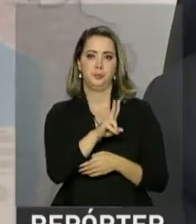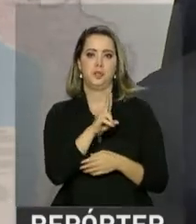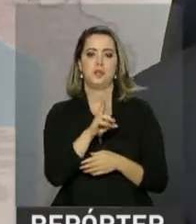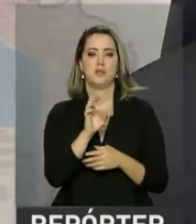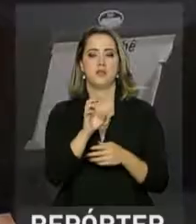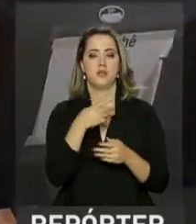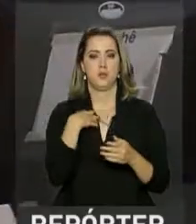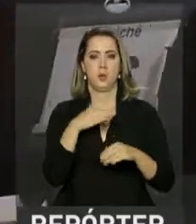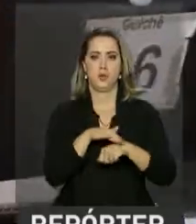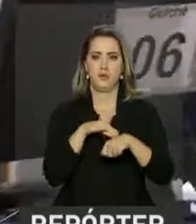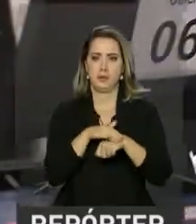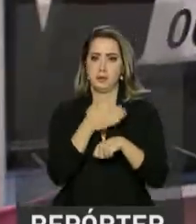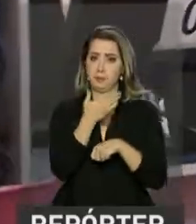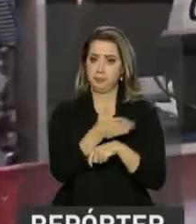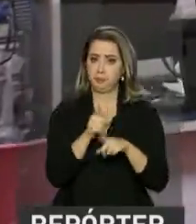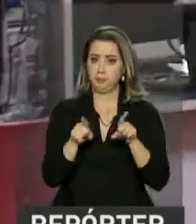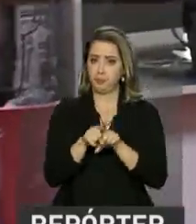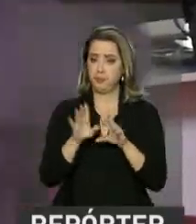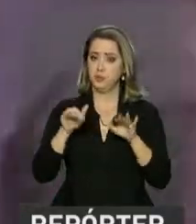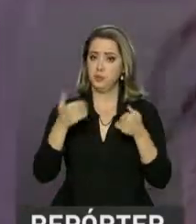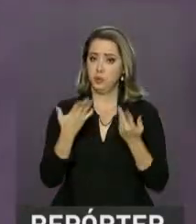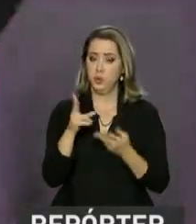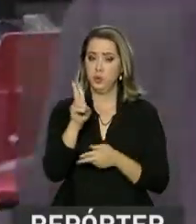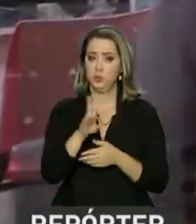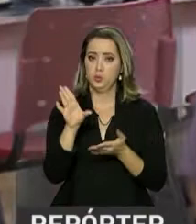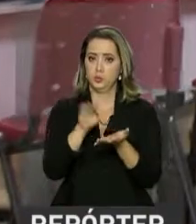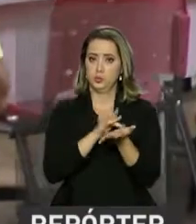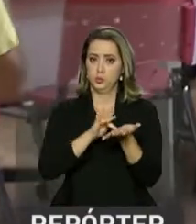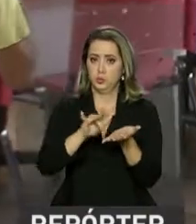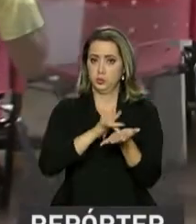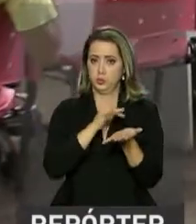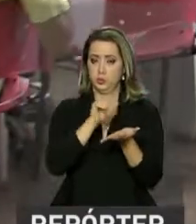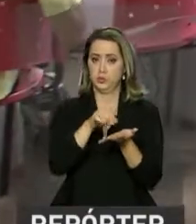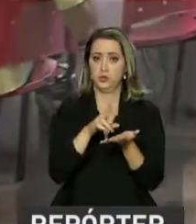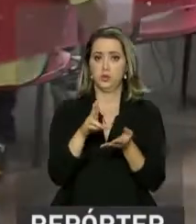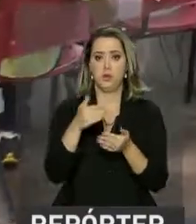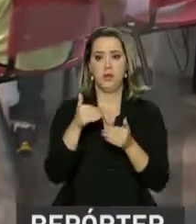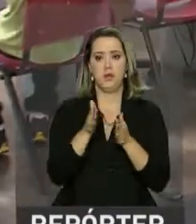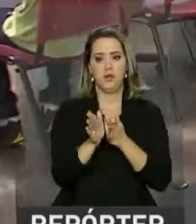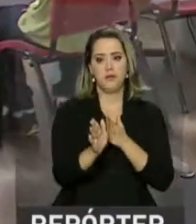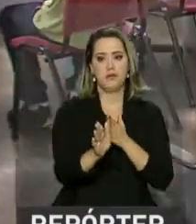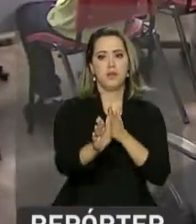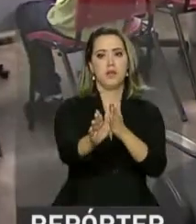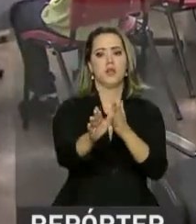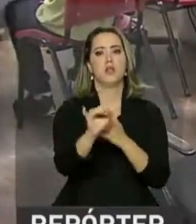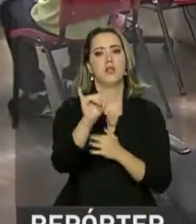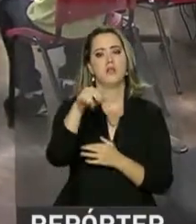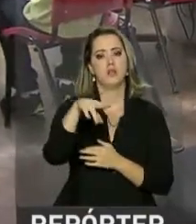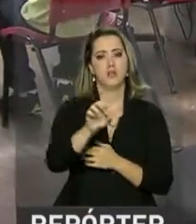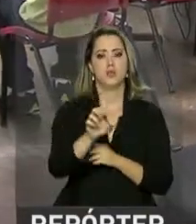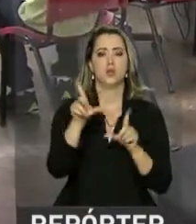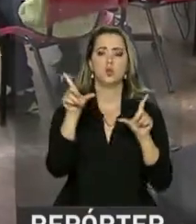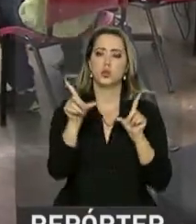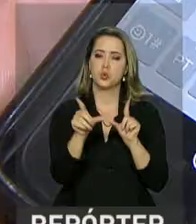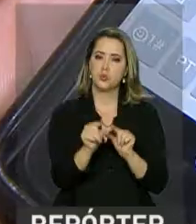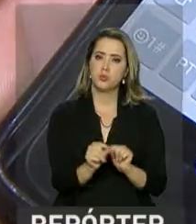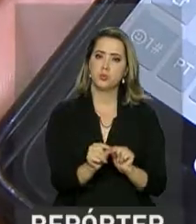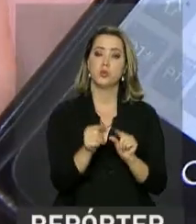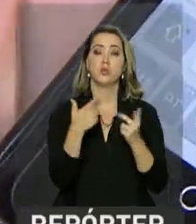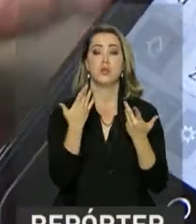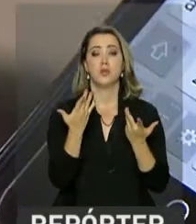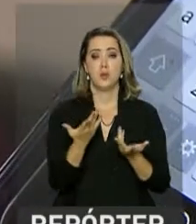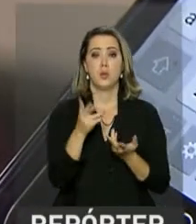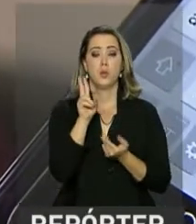aquela entrevista de emprego com o uso do aplicativo pelos trabalhadores a fila dos postos do sine devem ser reduzidas